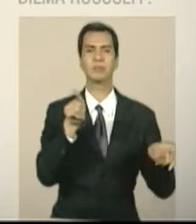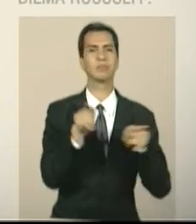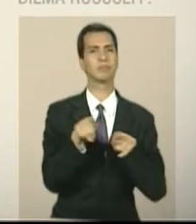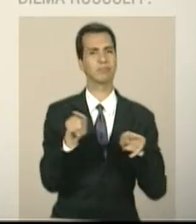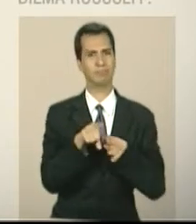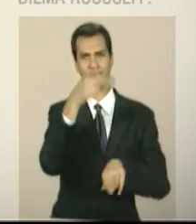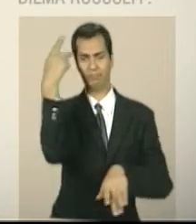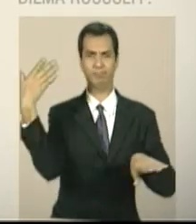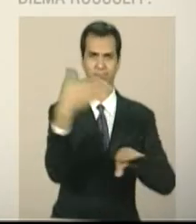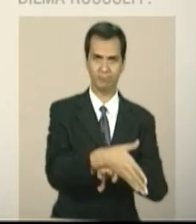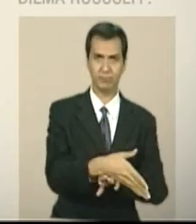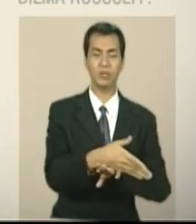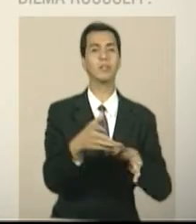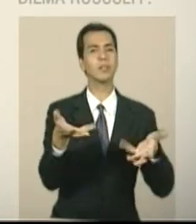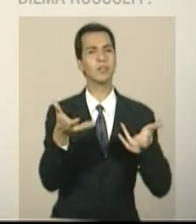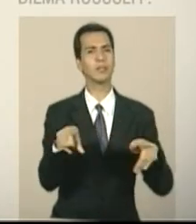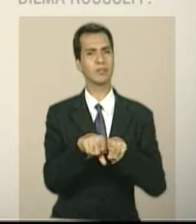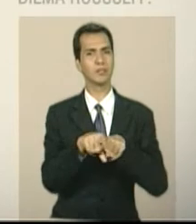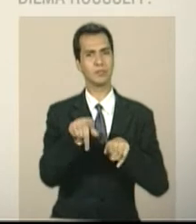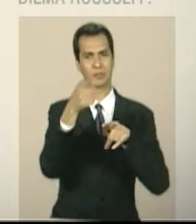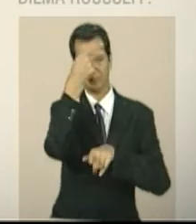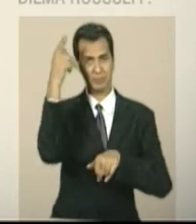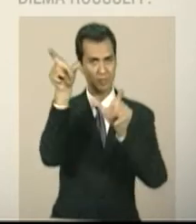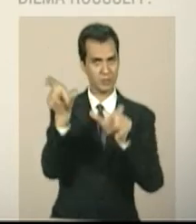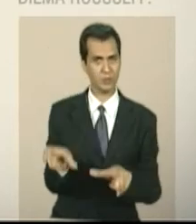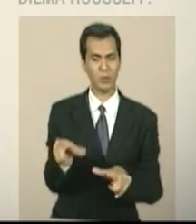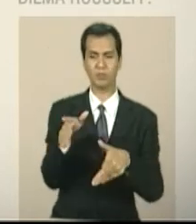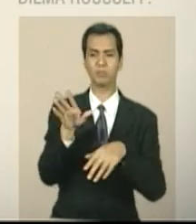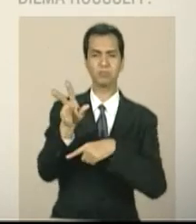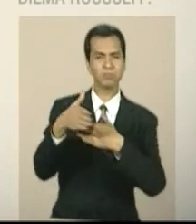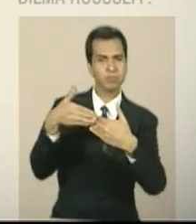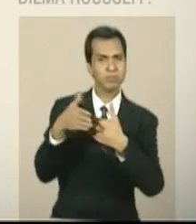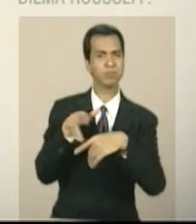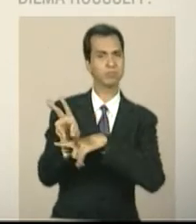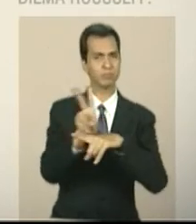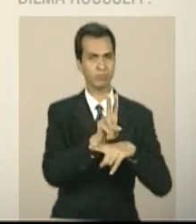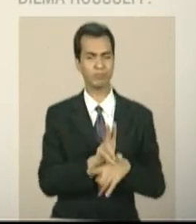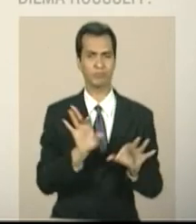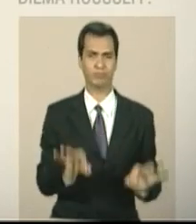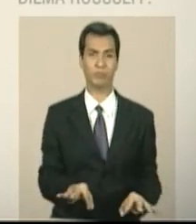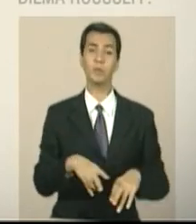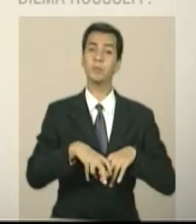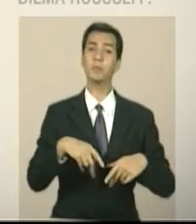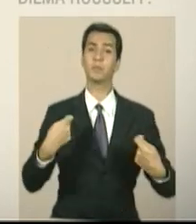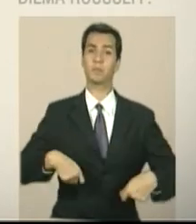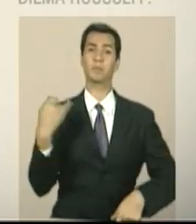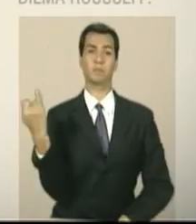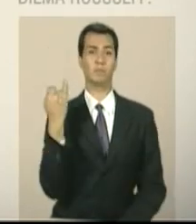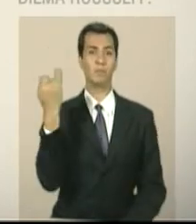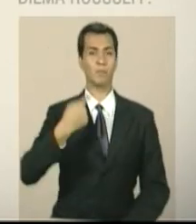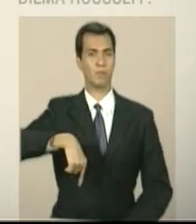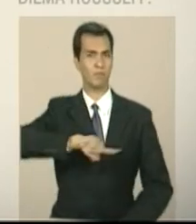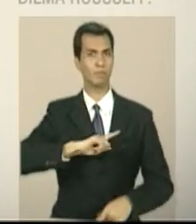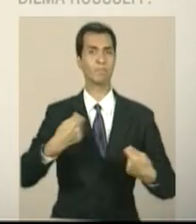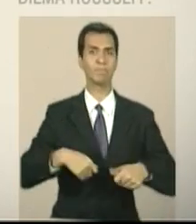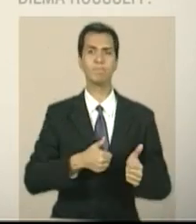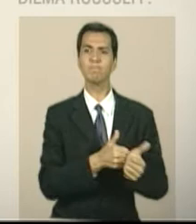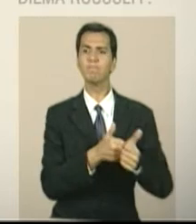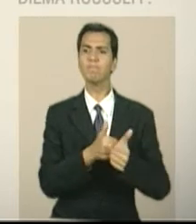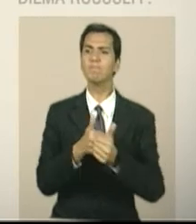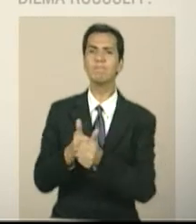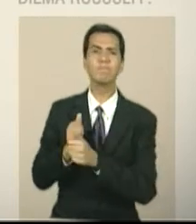é cuidar com carinho da pessoa que procura previdência por isso é importante que possamos acompanhar